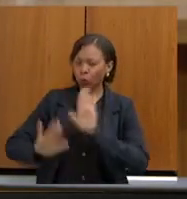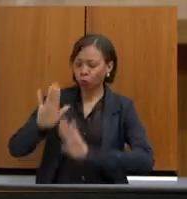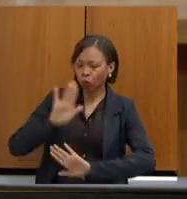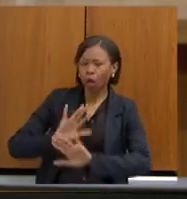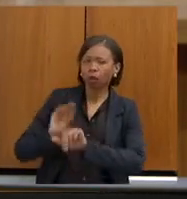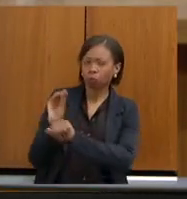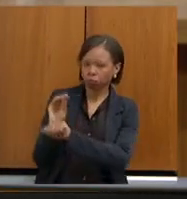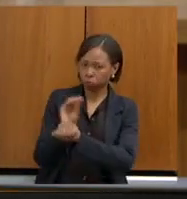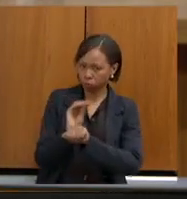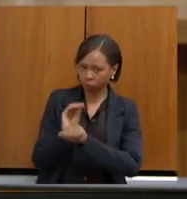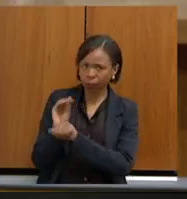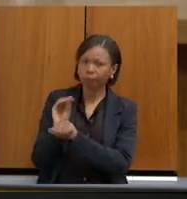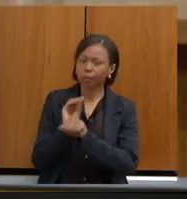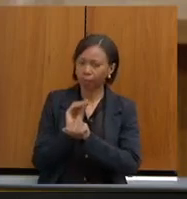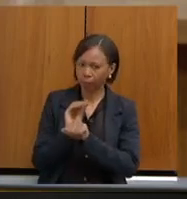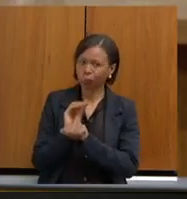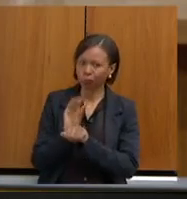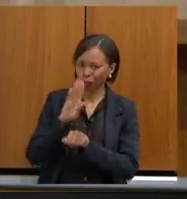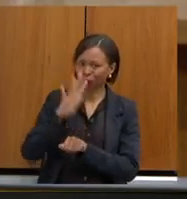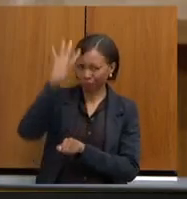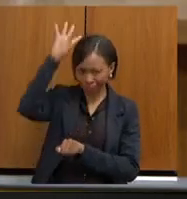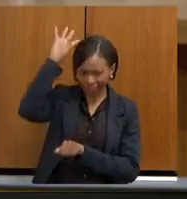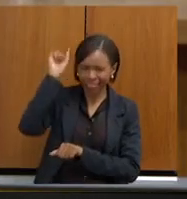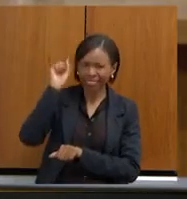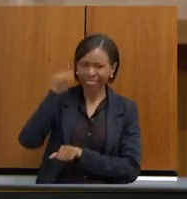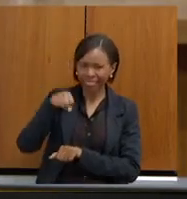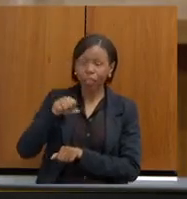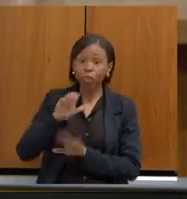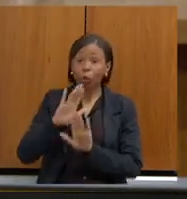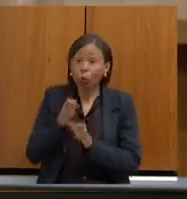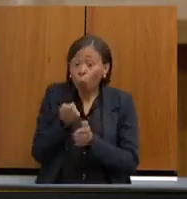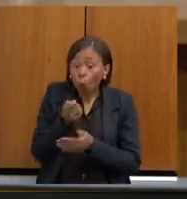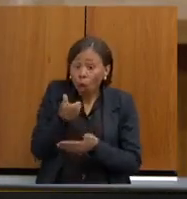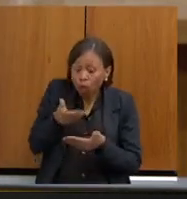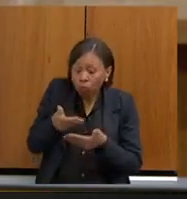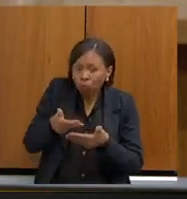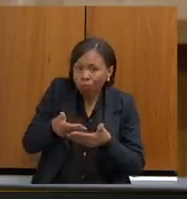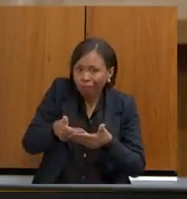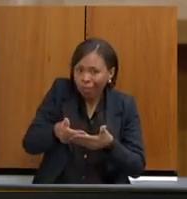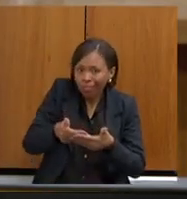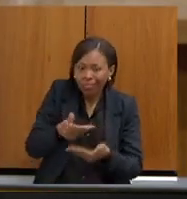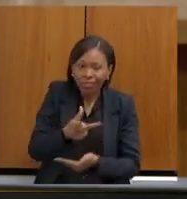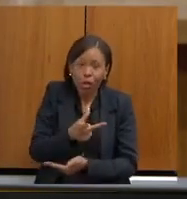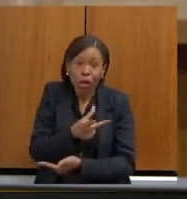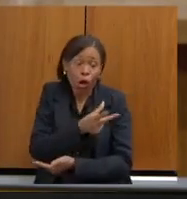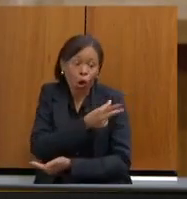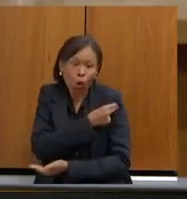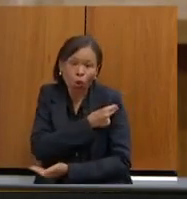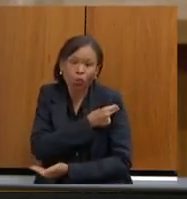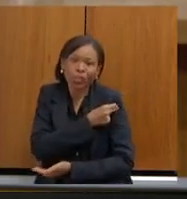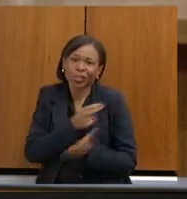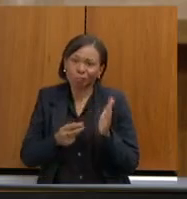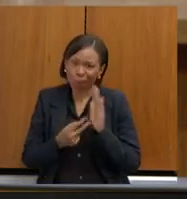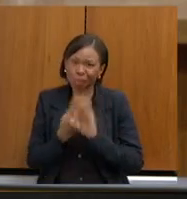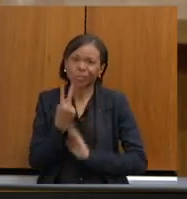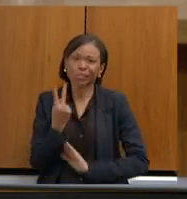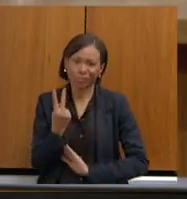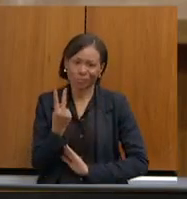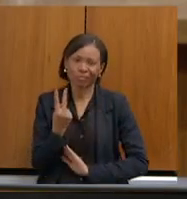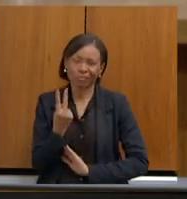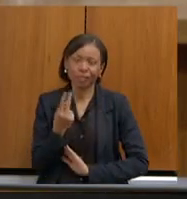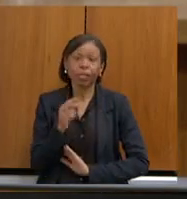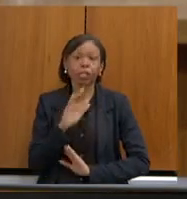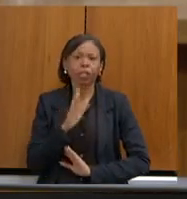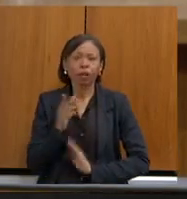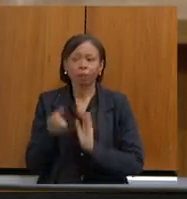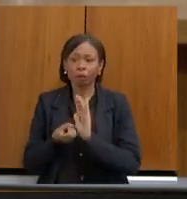Militares Estamos chegando nos momentos de segunda dose é preciso dizer que vários se vacinaram